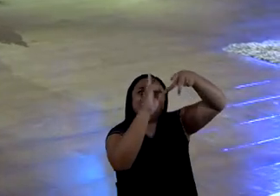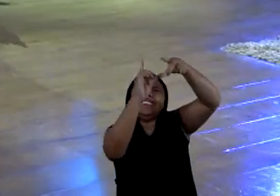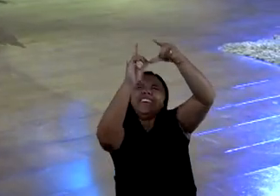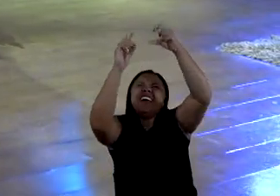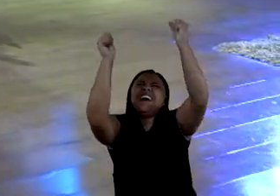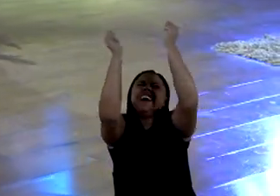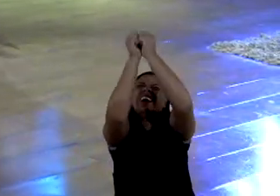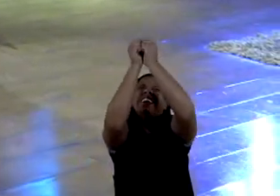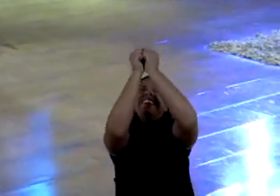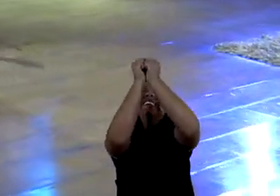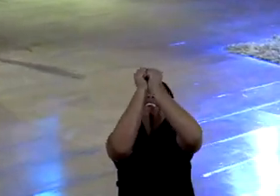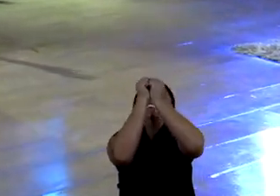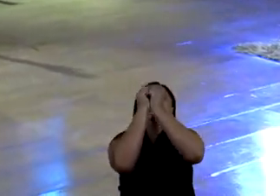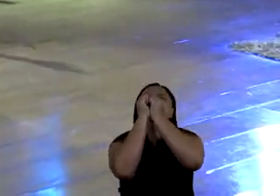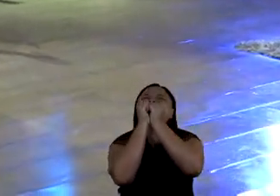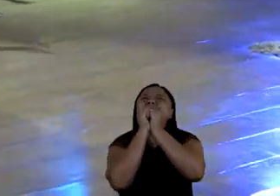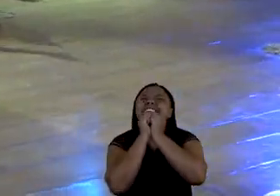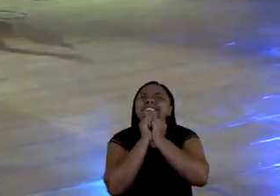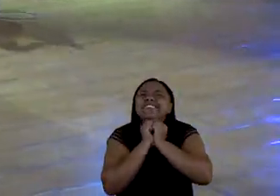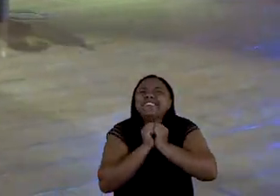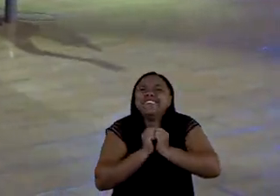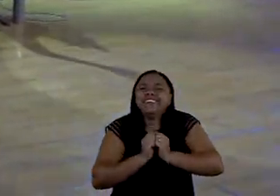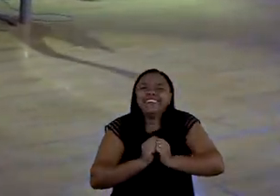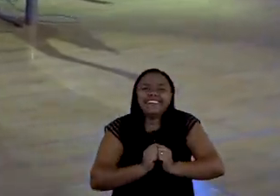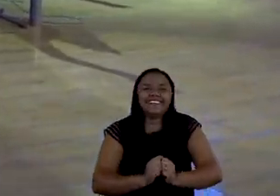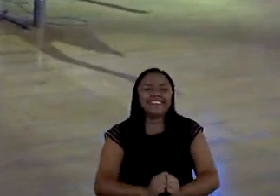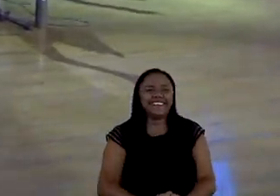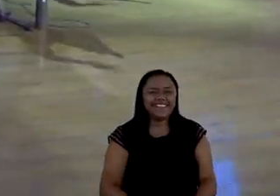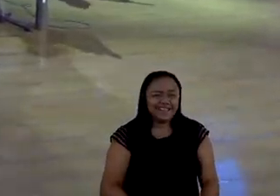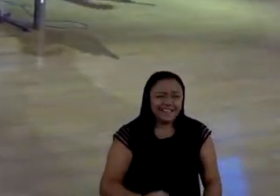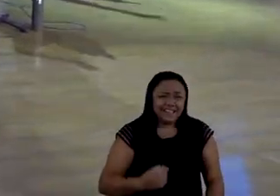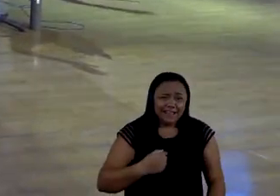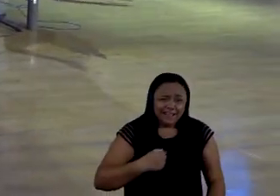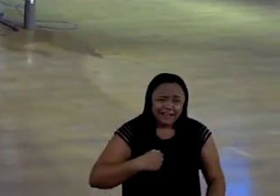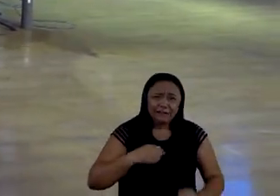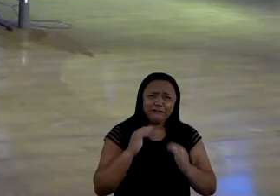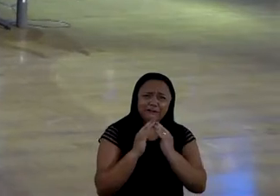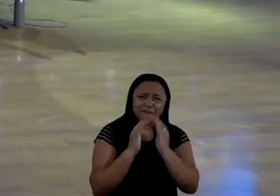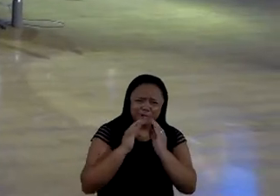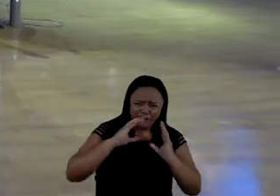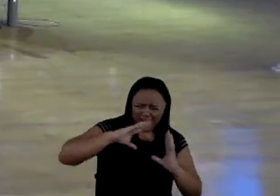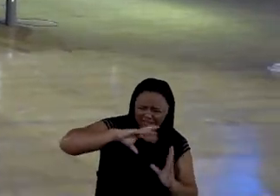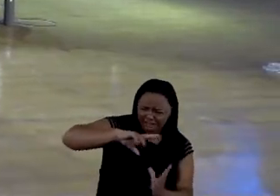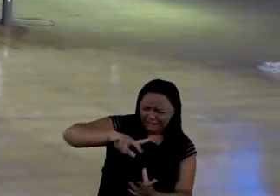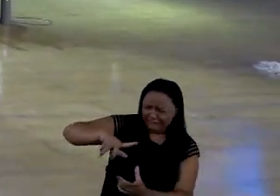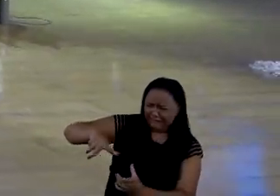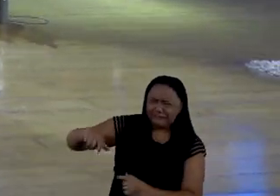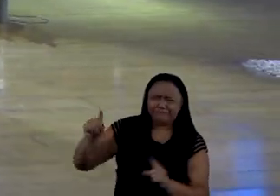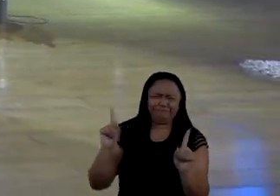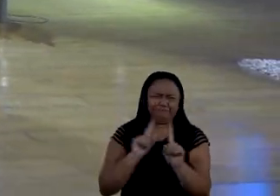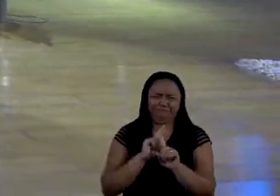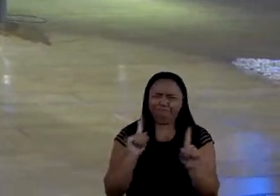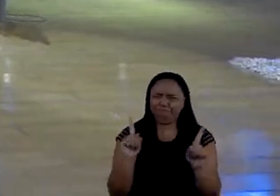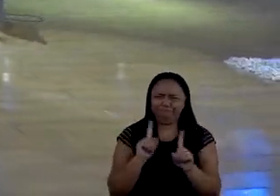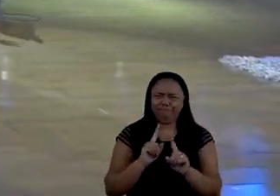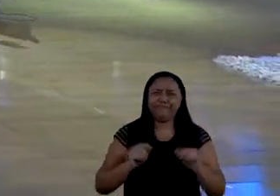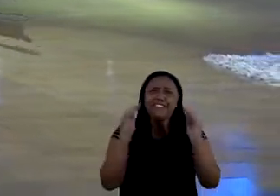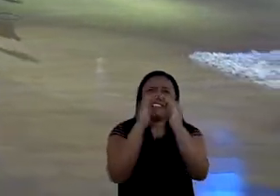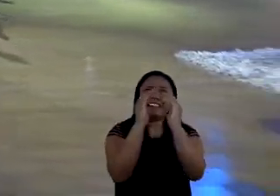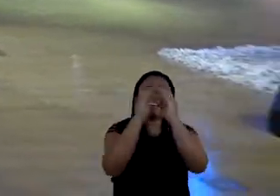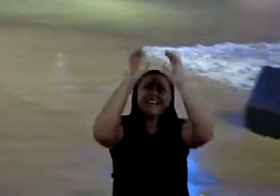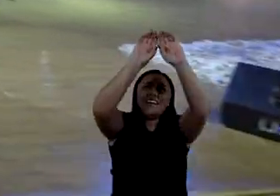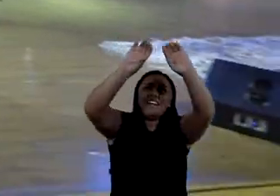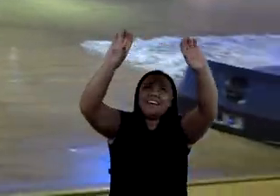buscar e com ele eu irei. Os transformados vão correr. Eu não sou daqui,